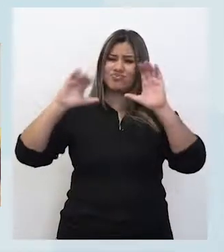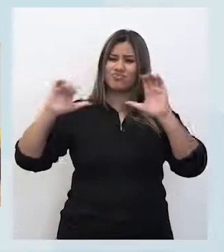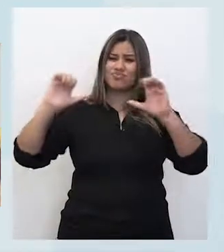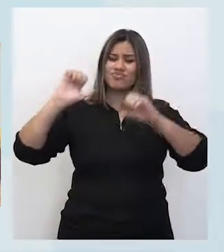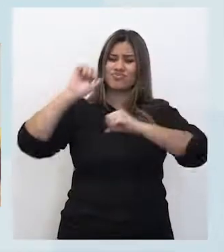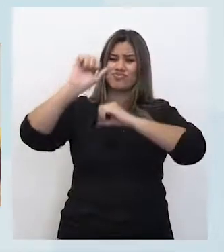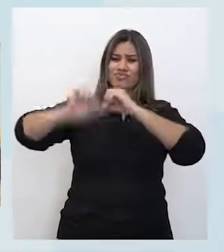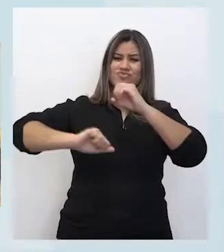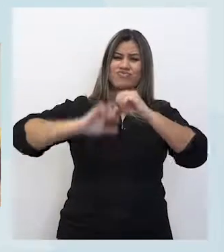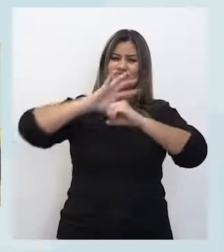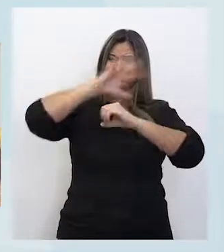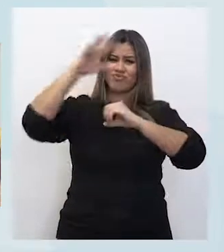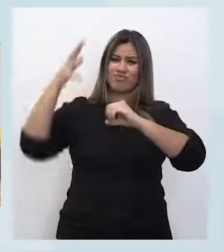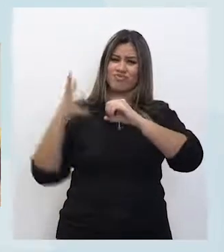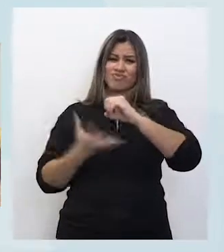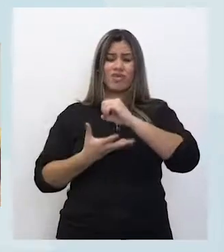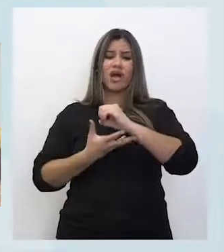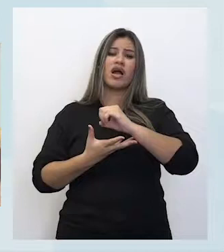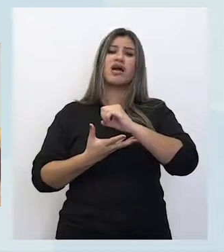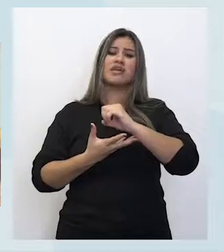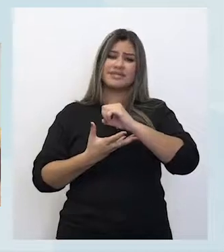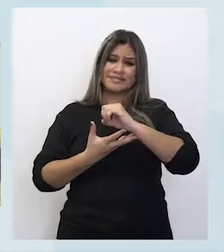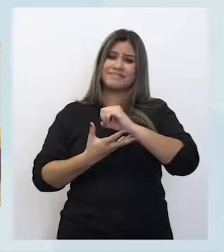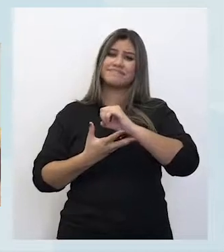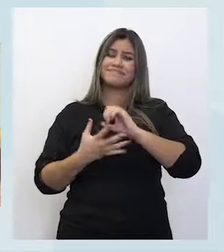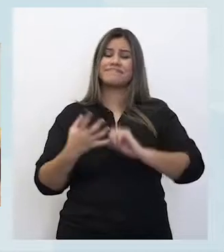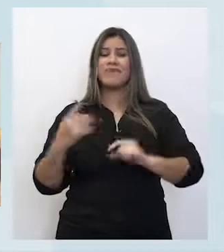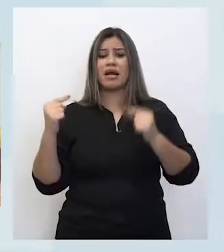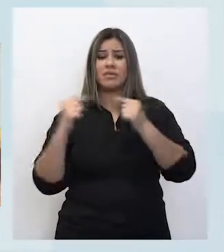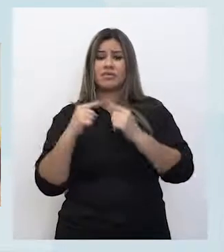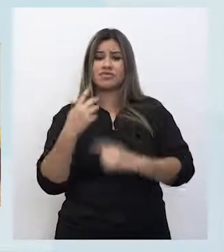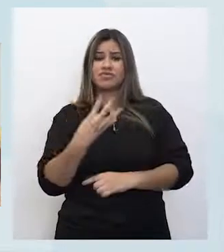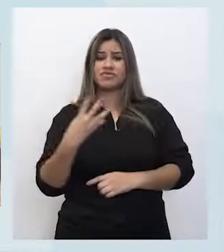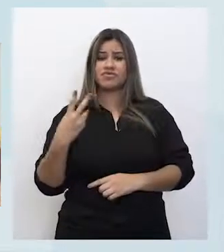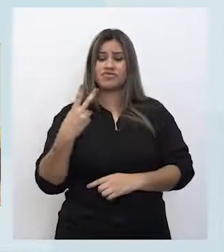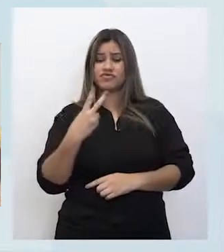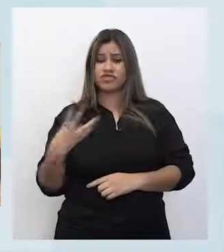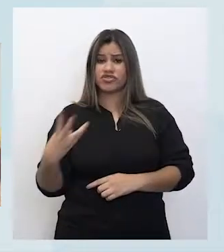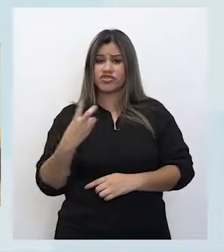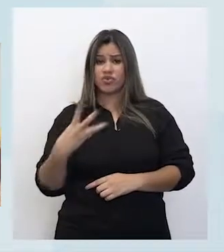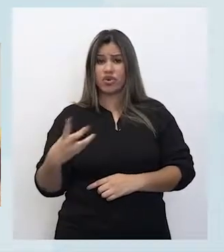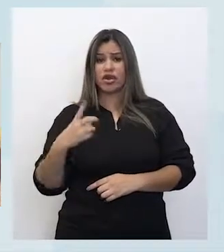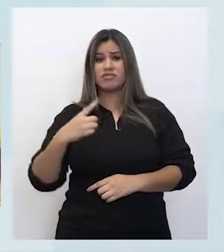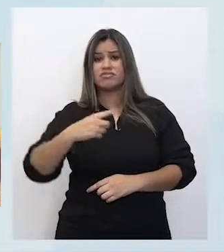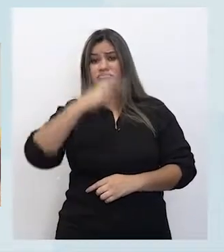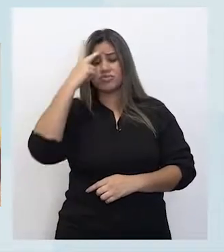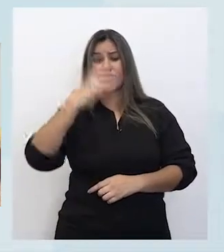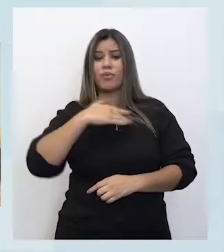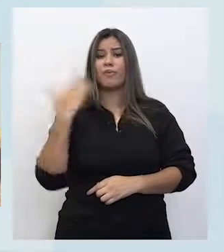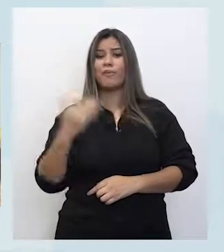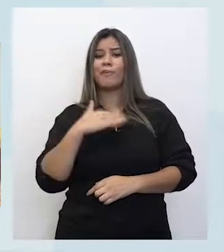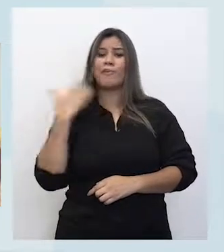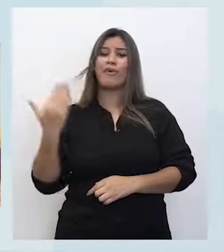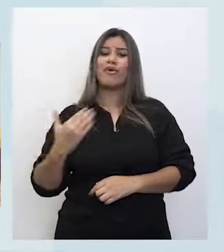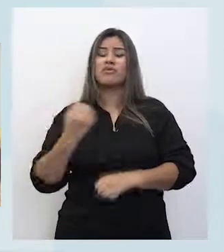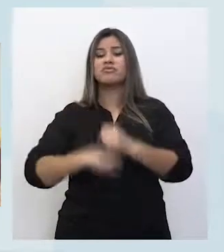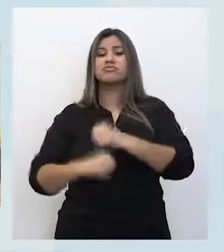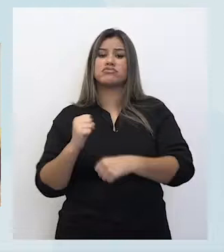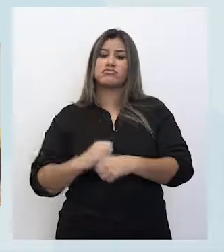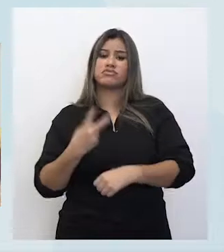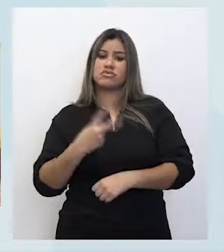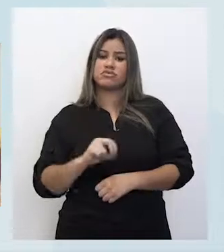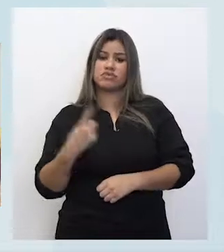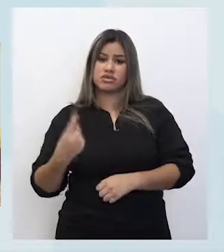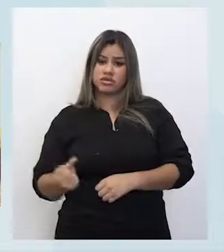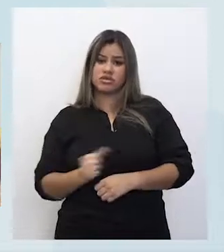ar livre contribuíram para 24 mil mortes prematuras em 2016. Eventos climáticos